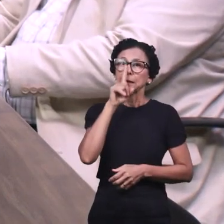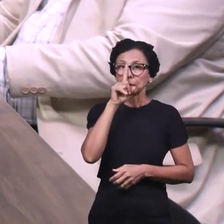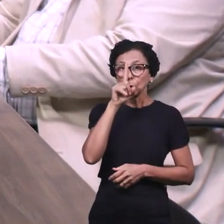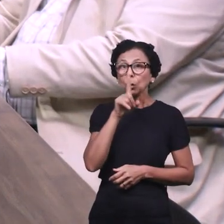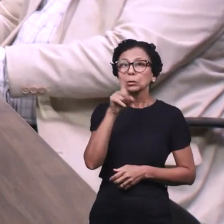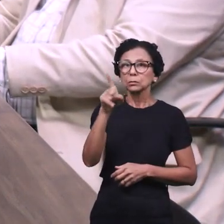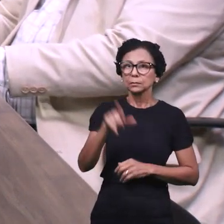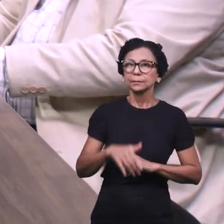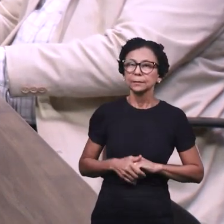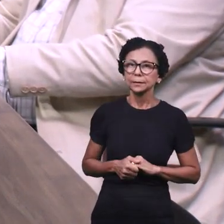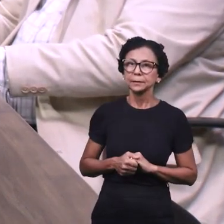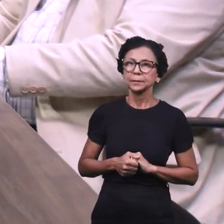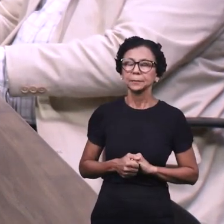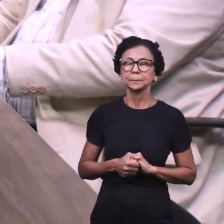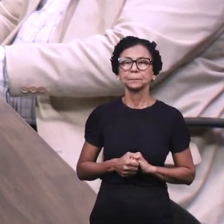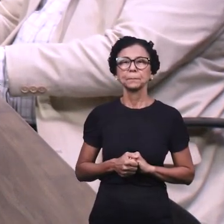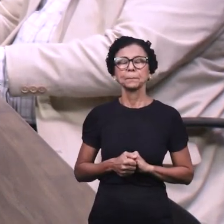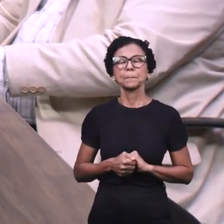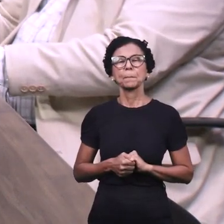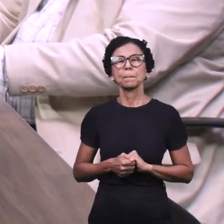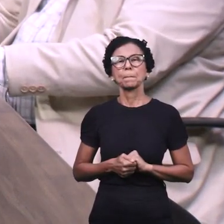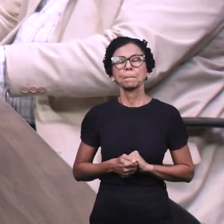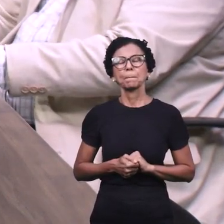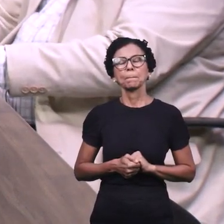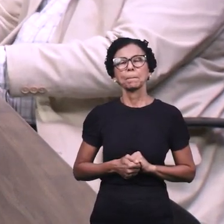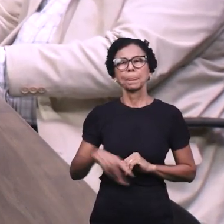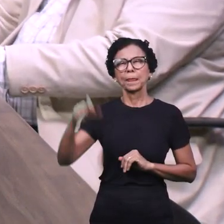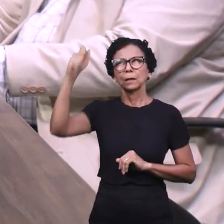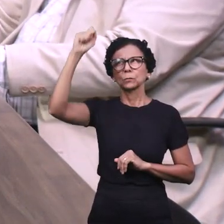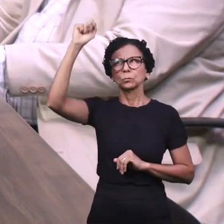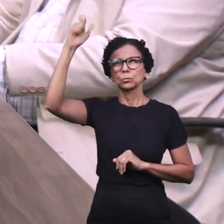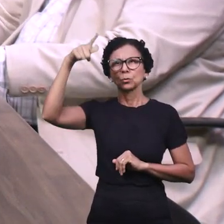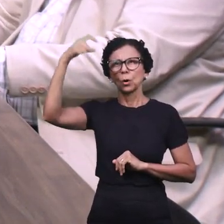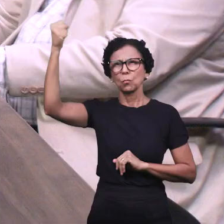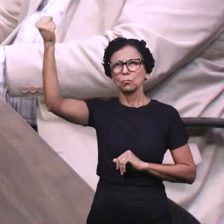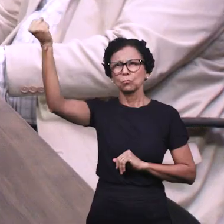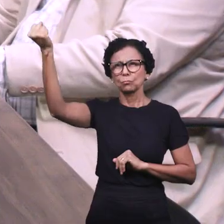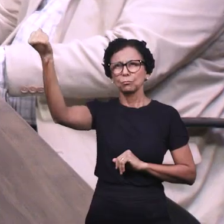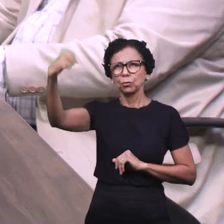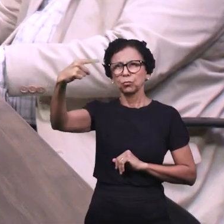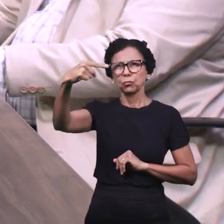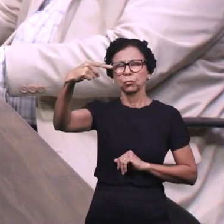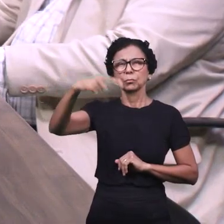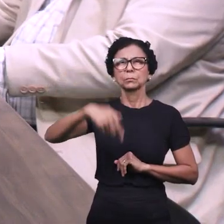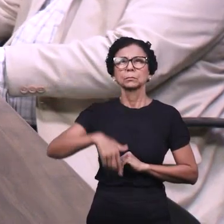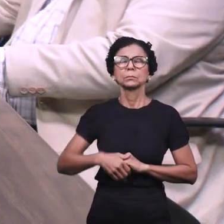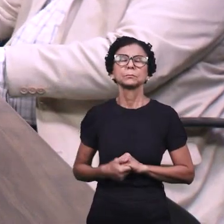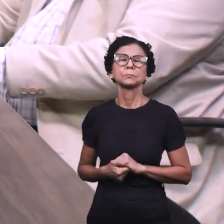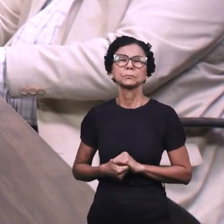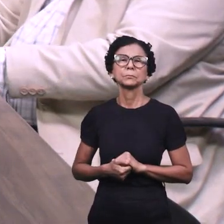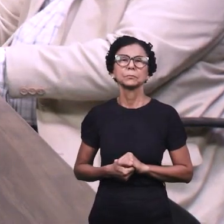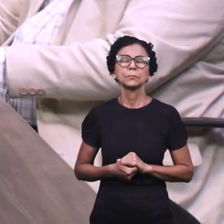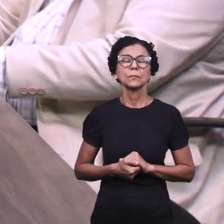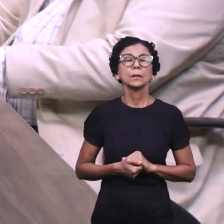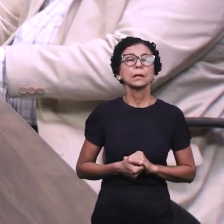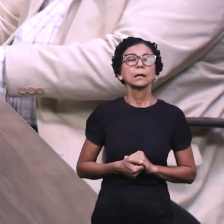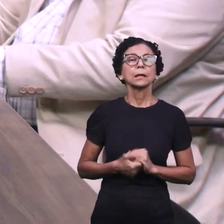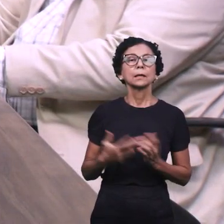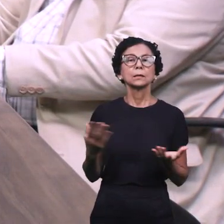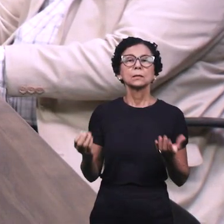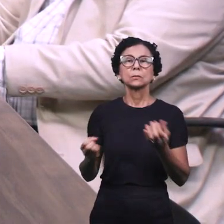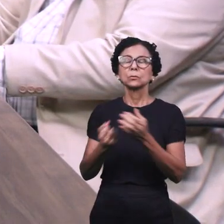contrapartida, você vê que esse raio solar, por assim dizer, esse vento solar, ele sai do Sol